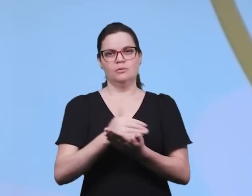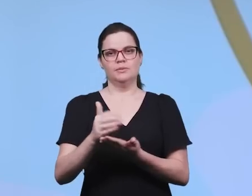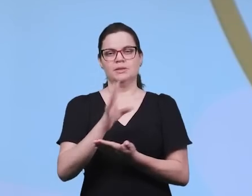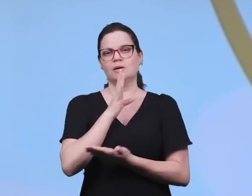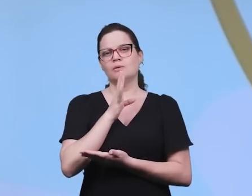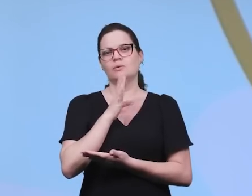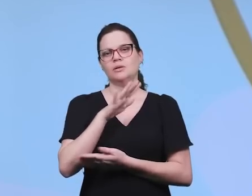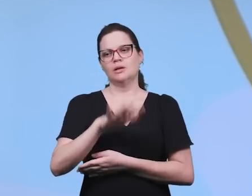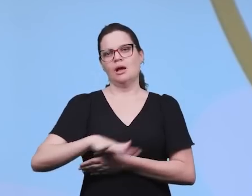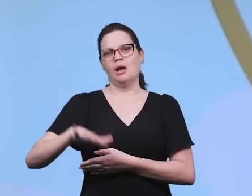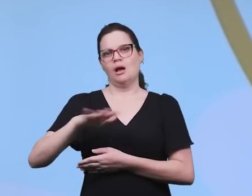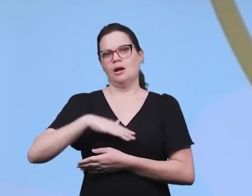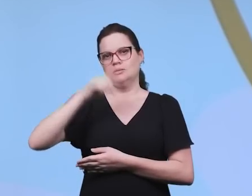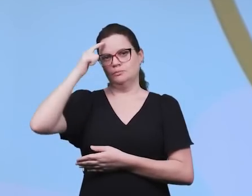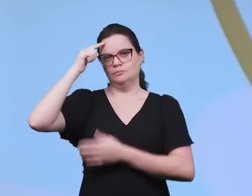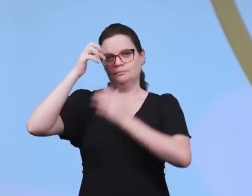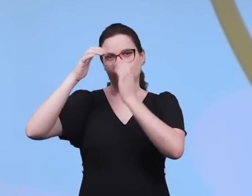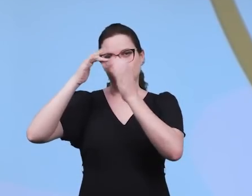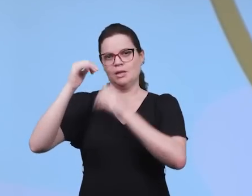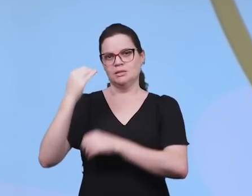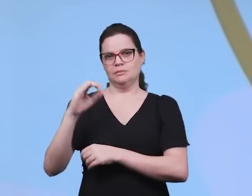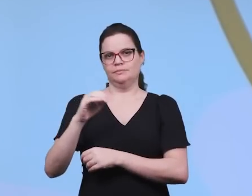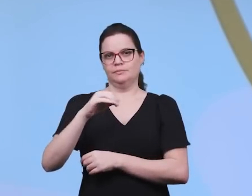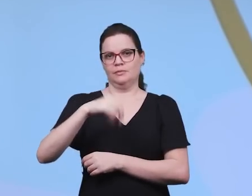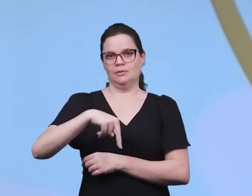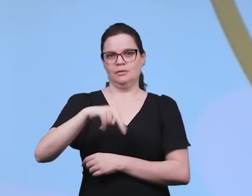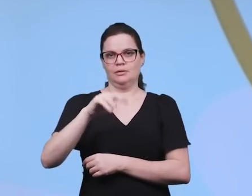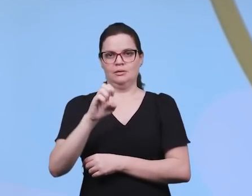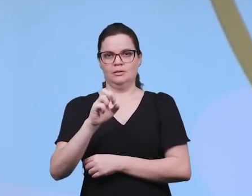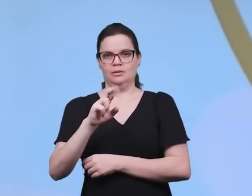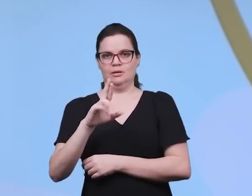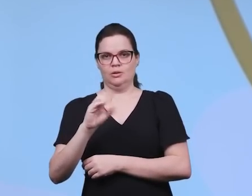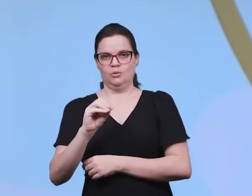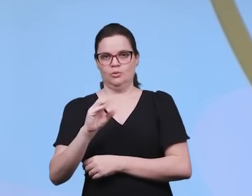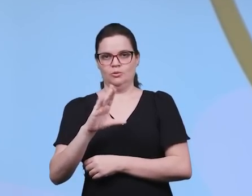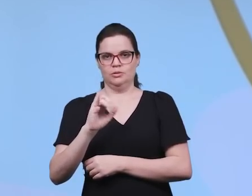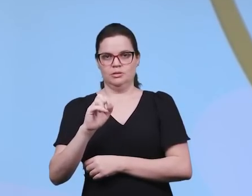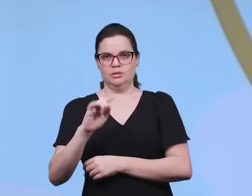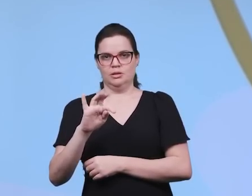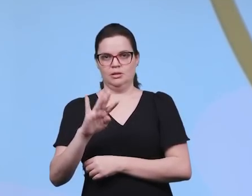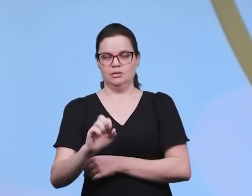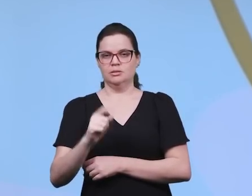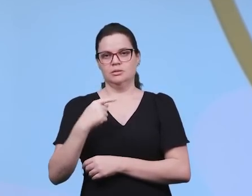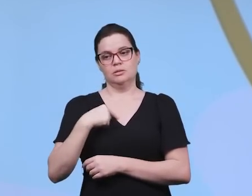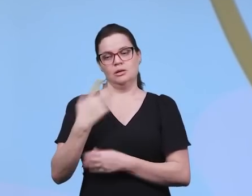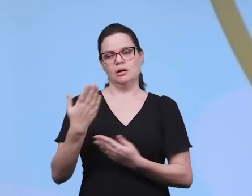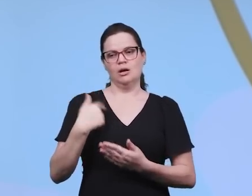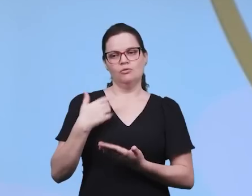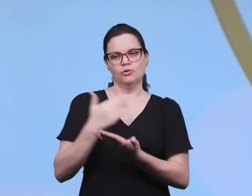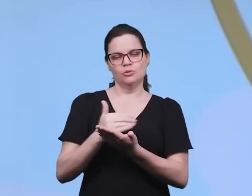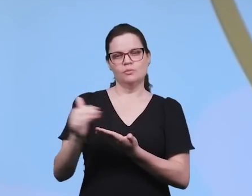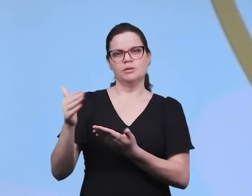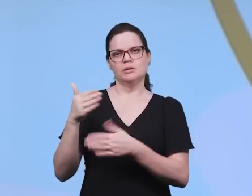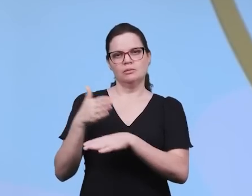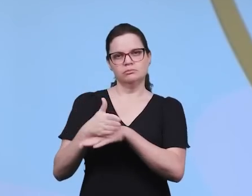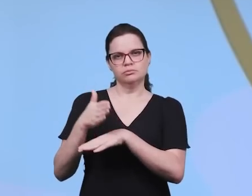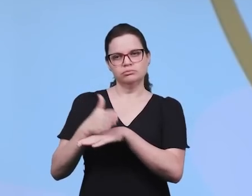neurociência indiretamente. Já formado, aí veio a grande bênção,